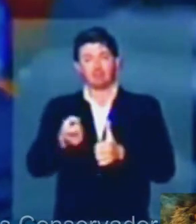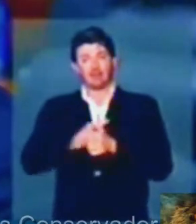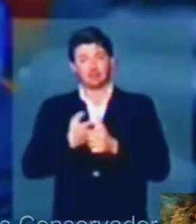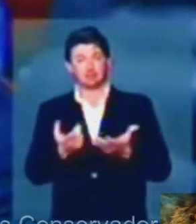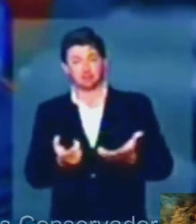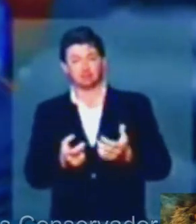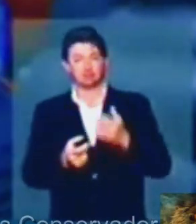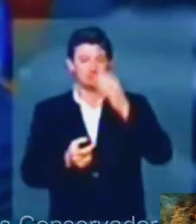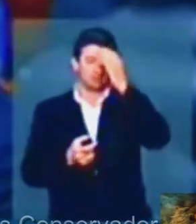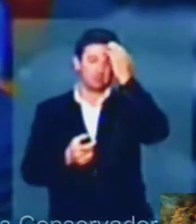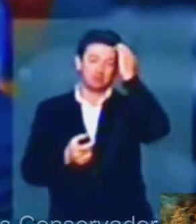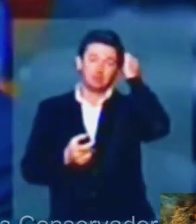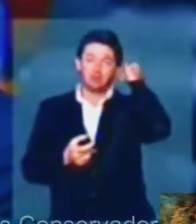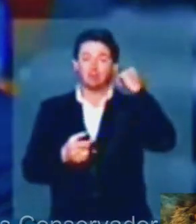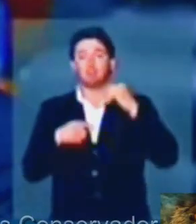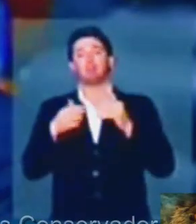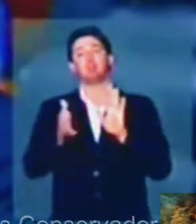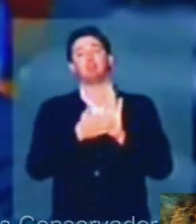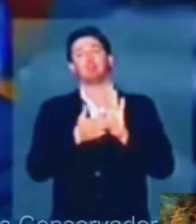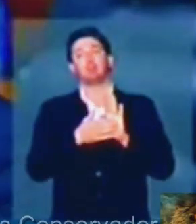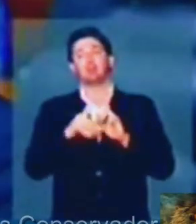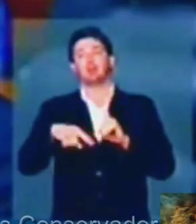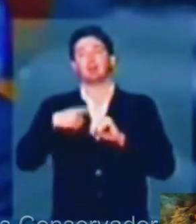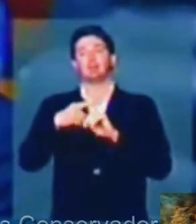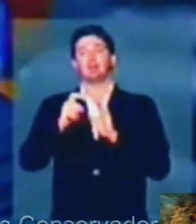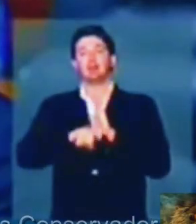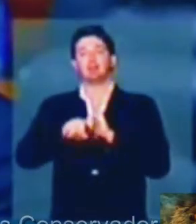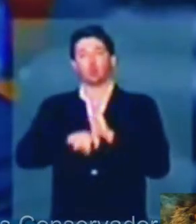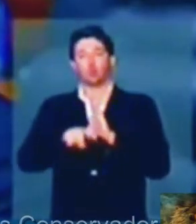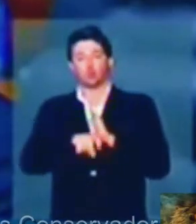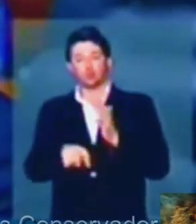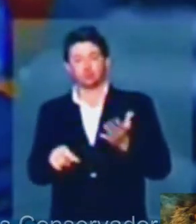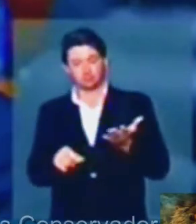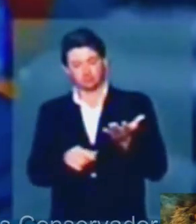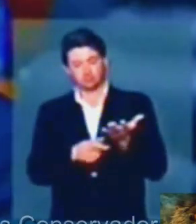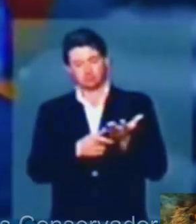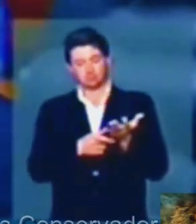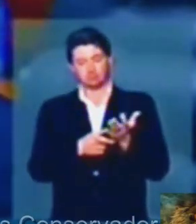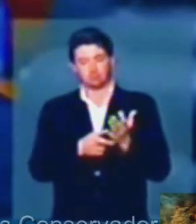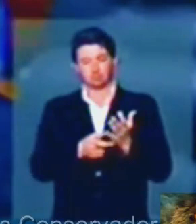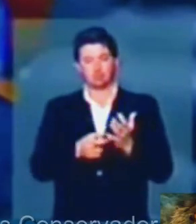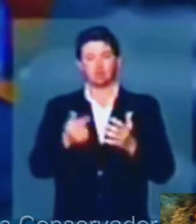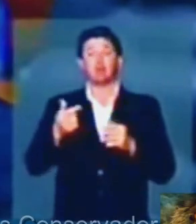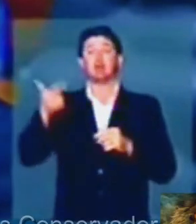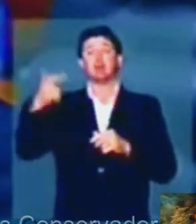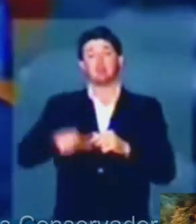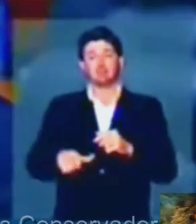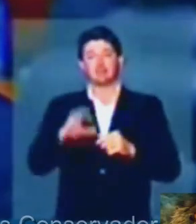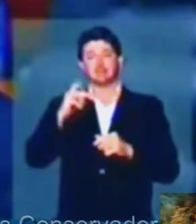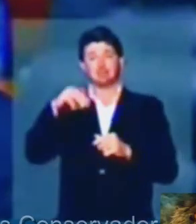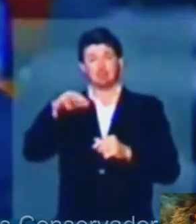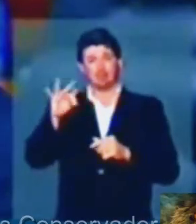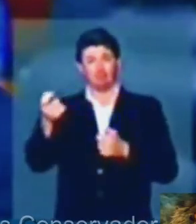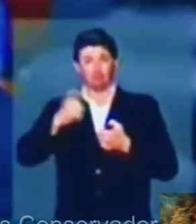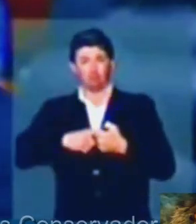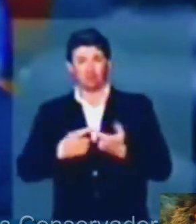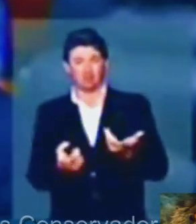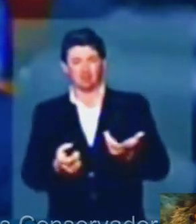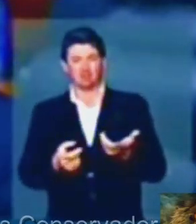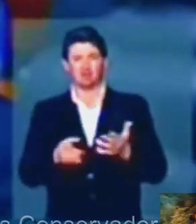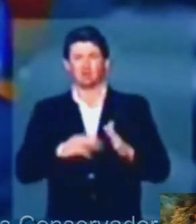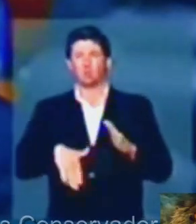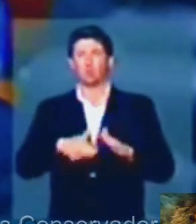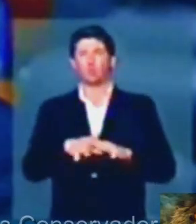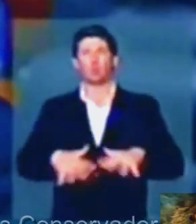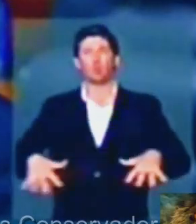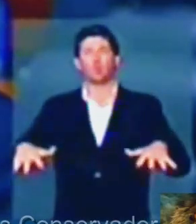conta, propostas de aumento de impostos e criação de outros como a CPMF. Isso